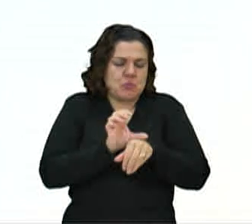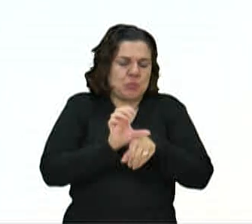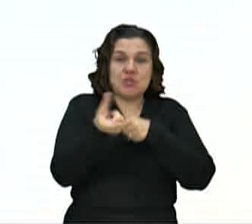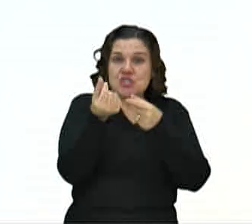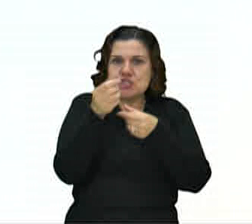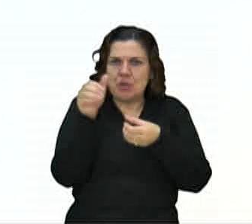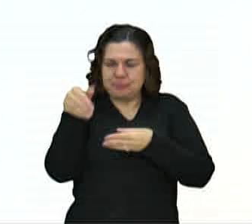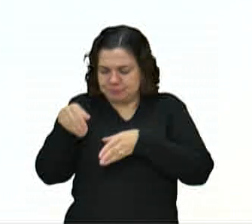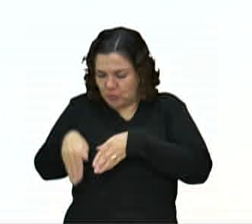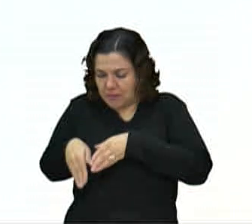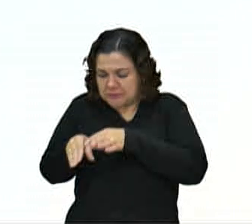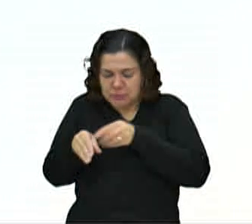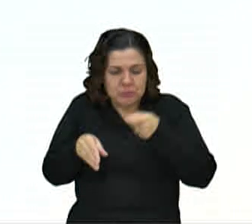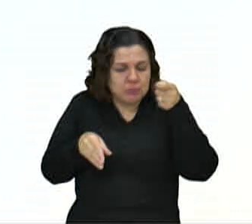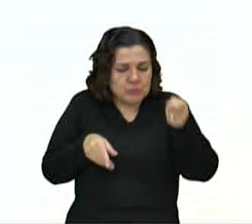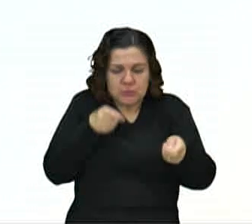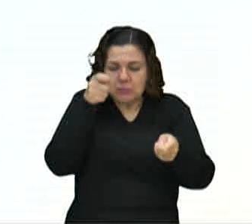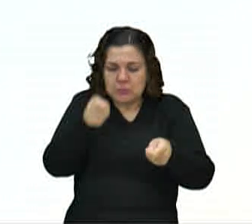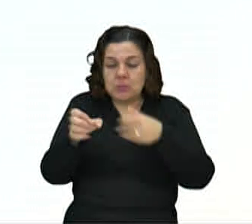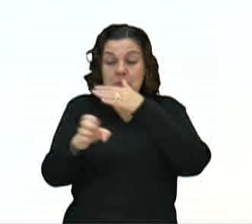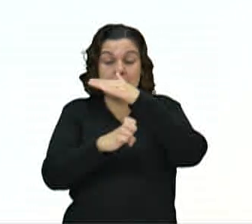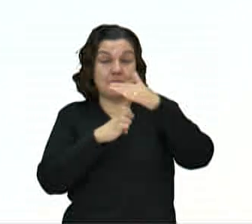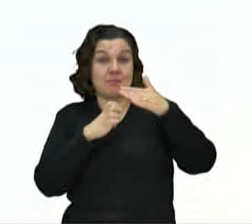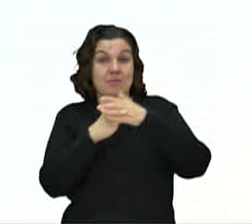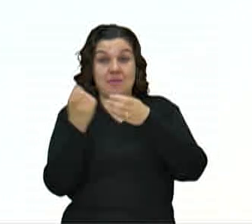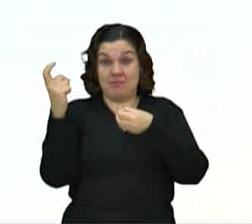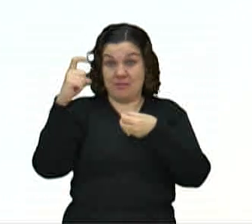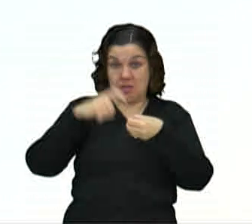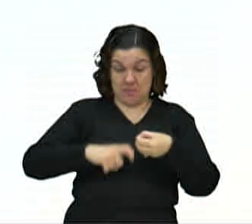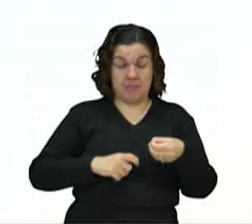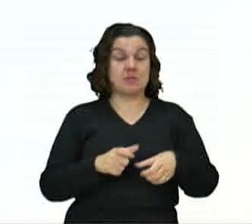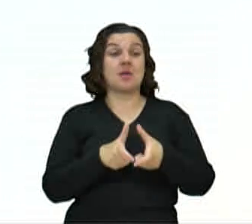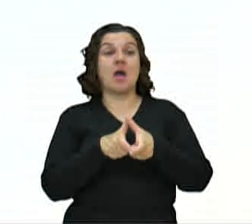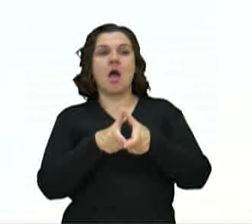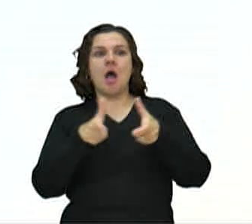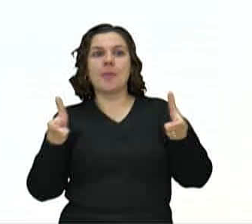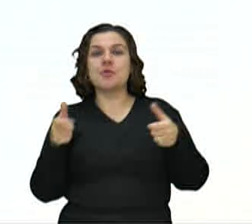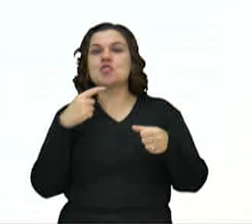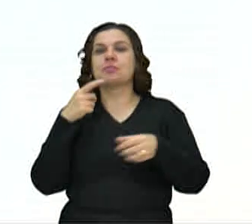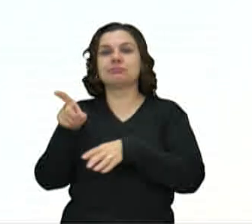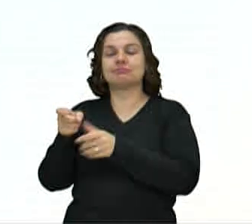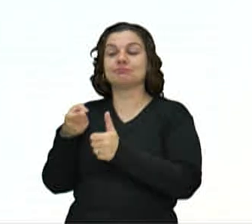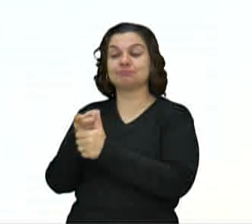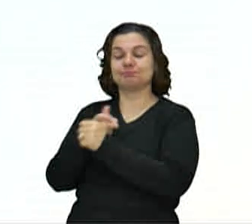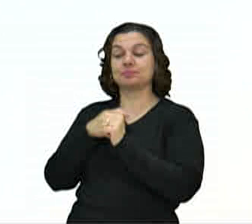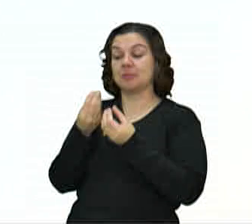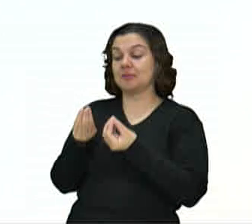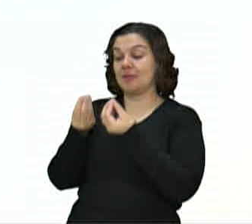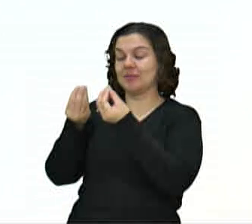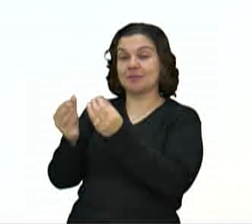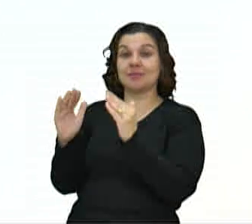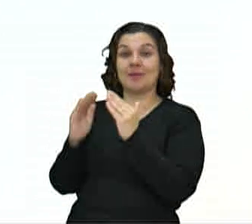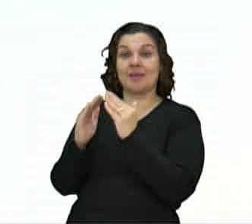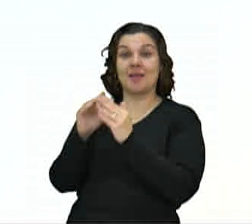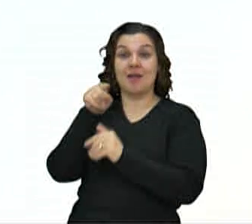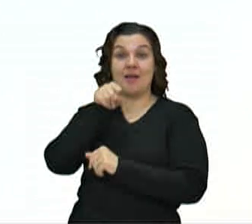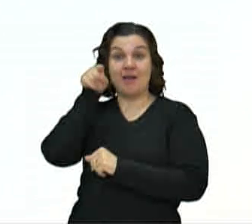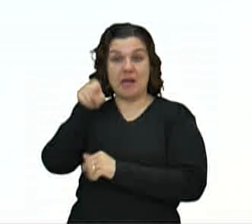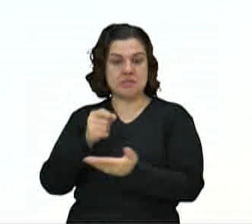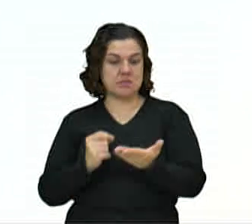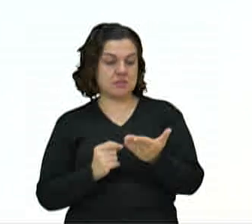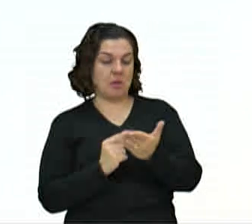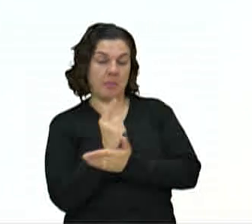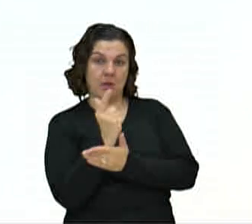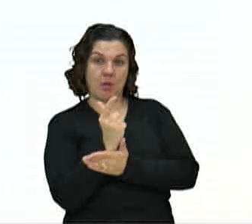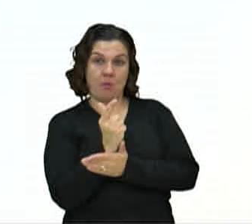sua economia no mercado de ações. Muitos chegaram a hipotecar as suas casas para comprar